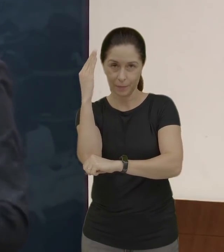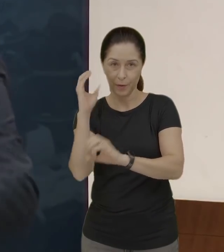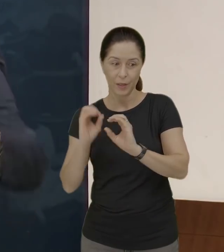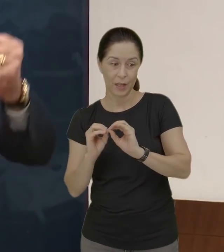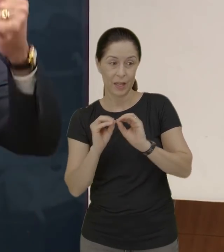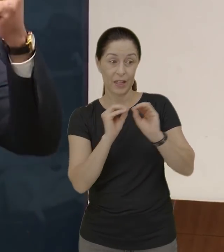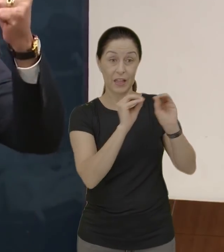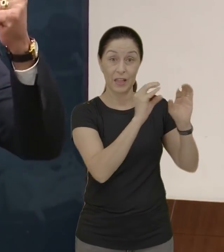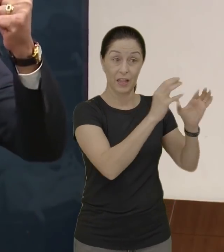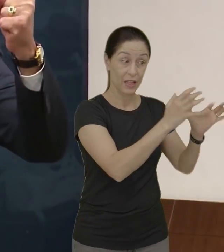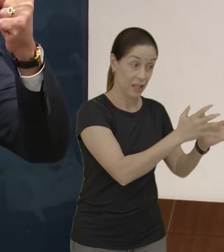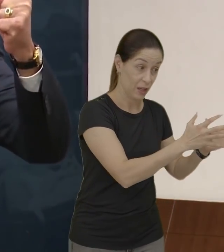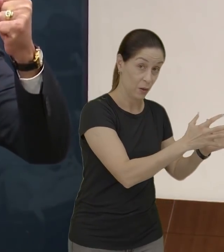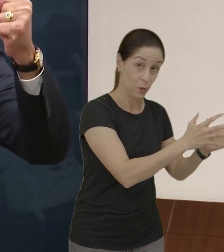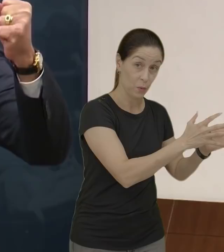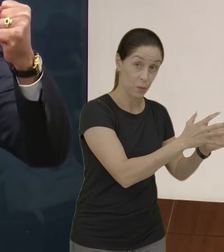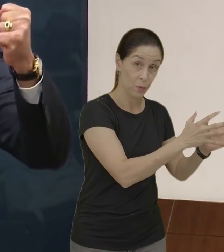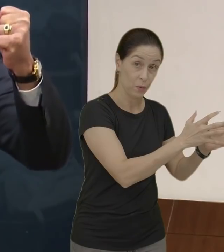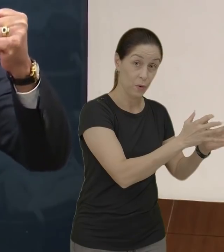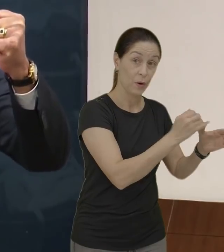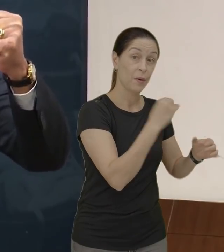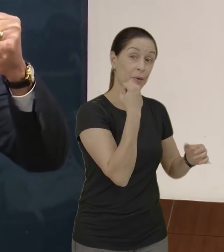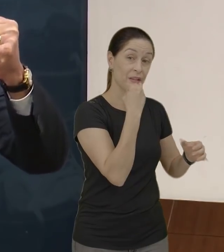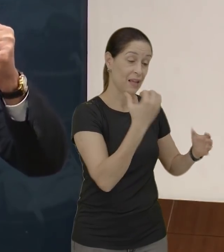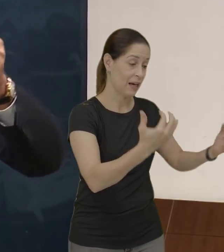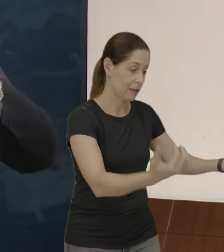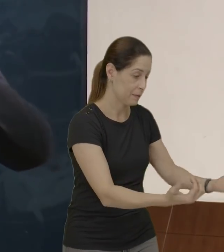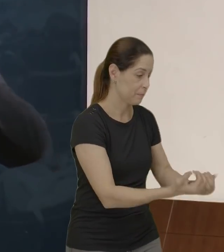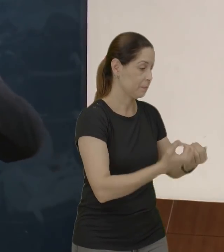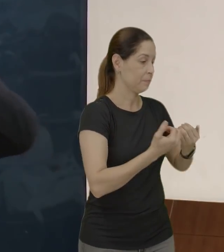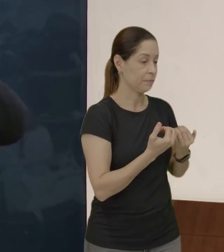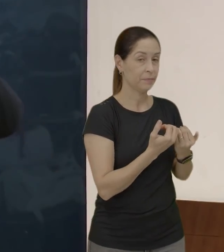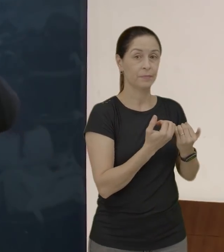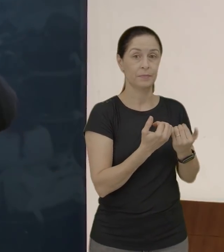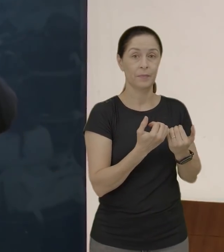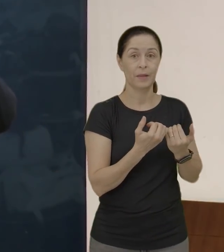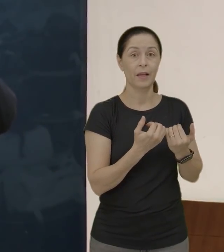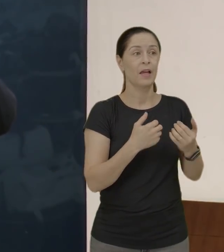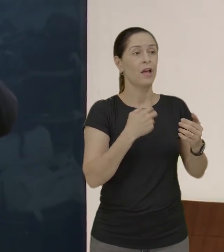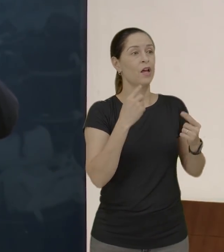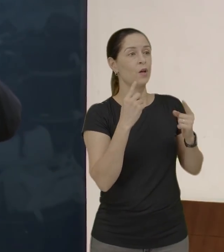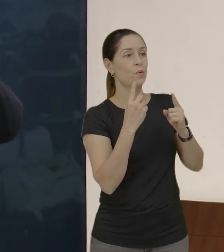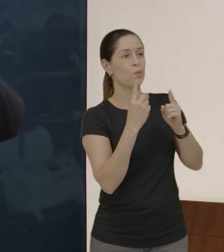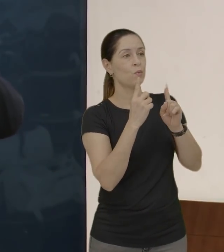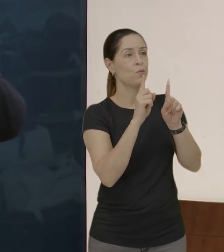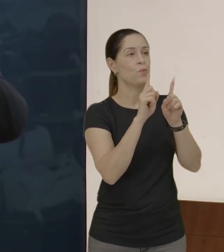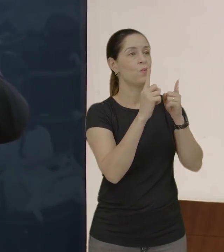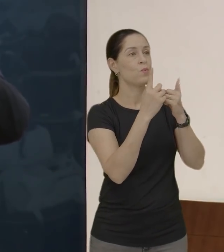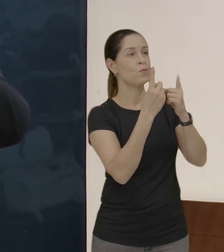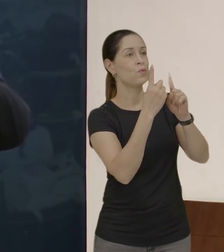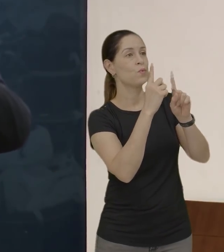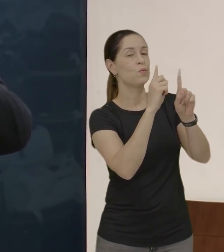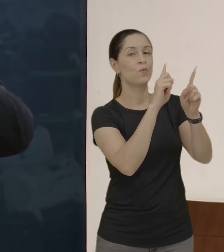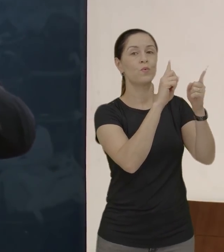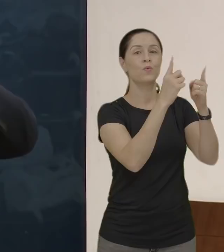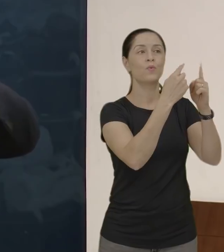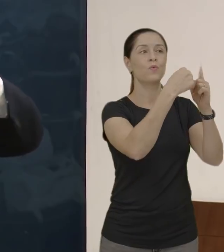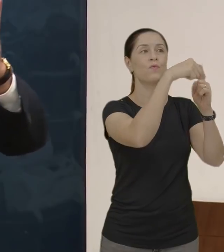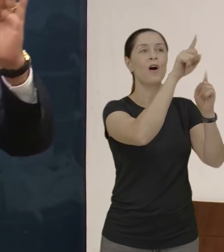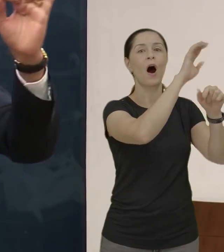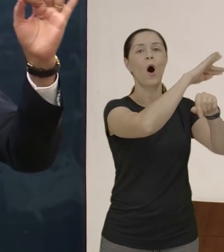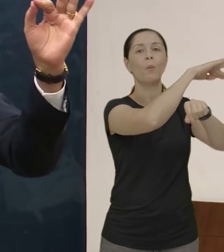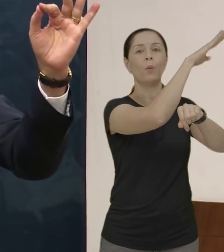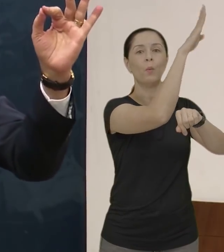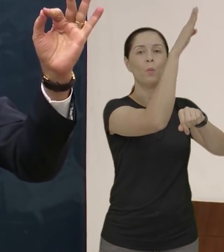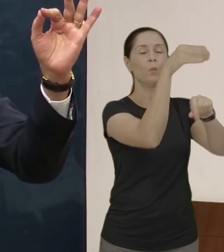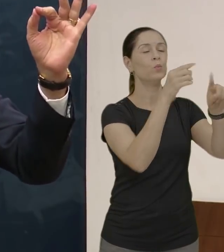pega o fogo, pega a faca, o cutelo, começa a caminhar para o monte, só os 2, juntos. Quando